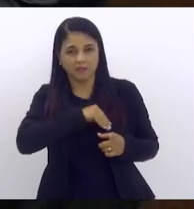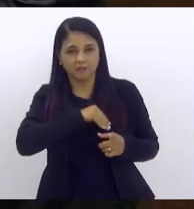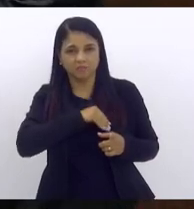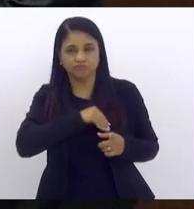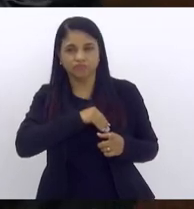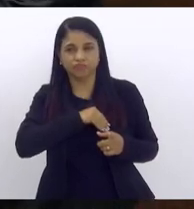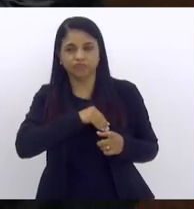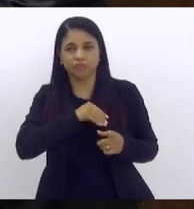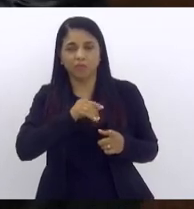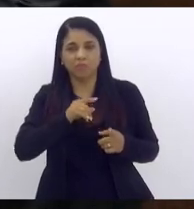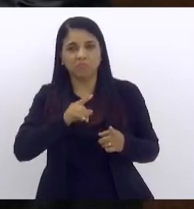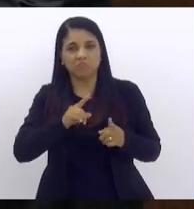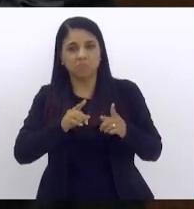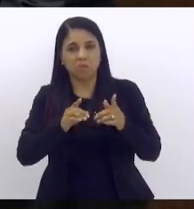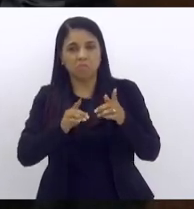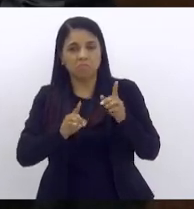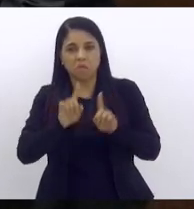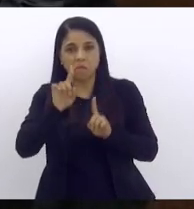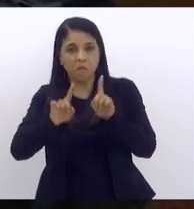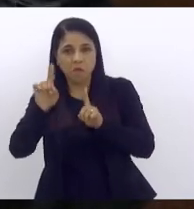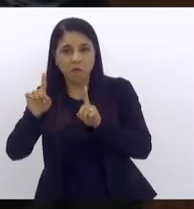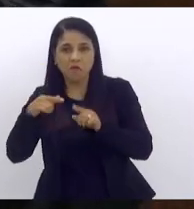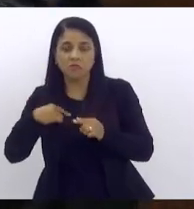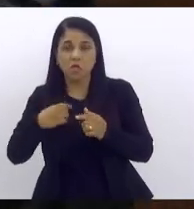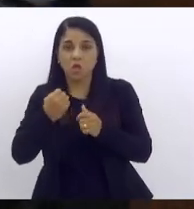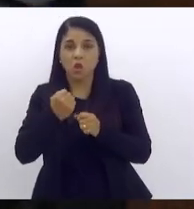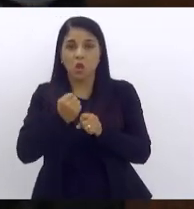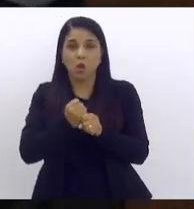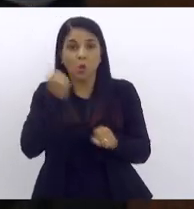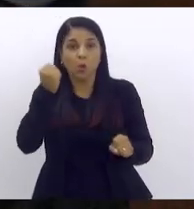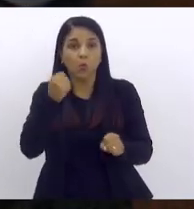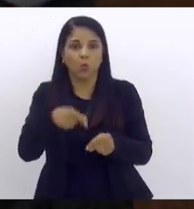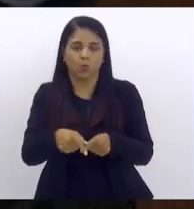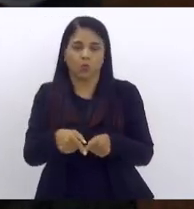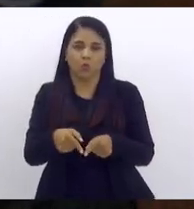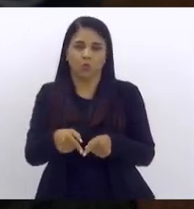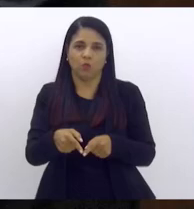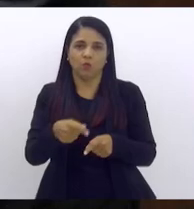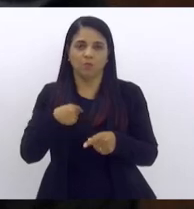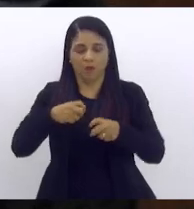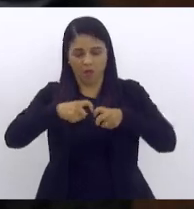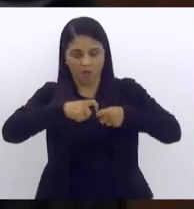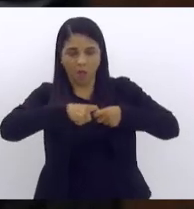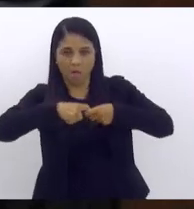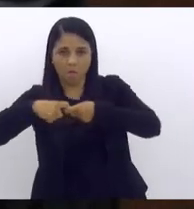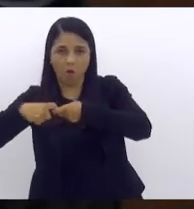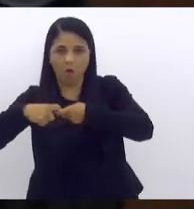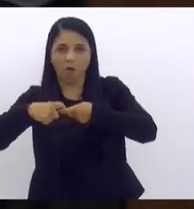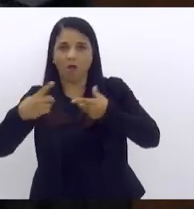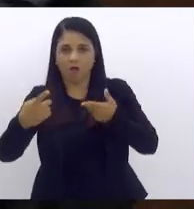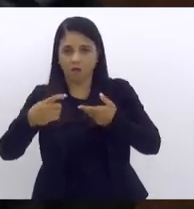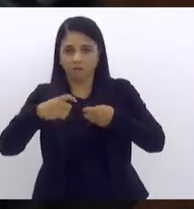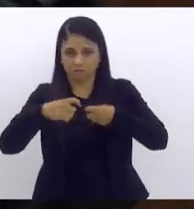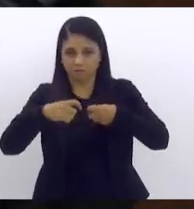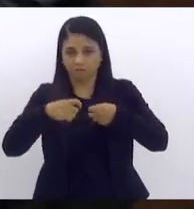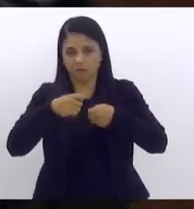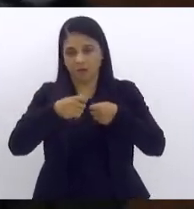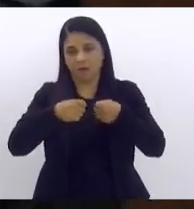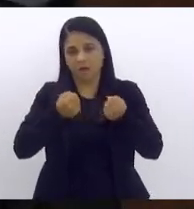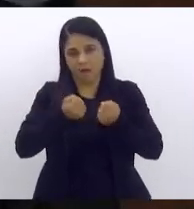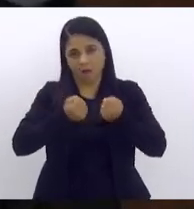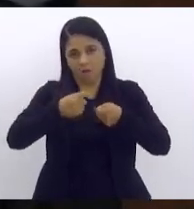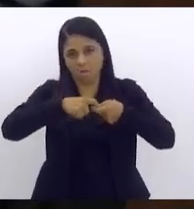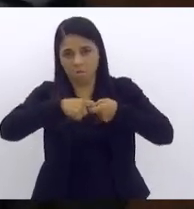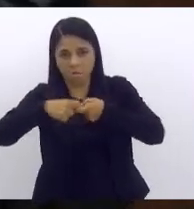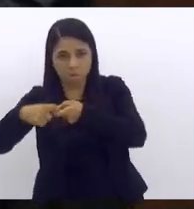que eles lucram mais com a maior quantidade de carros rebocados. Ou seja, quanto mais reboca, mais lucra, deputado Rodrigo Amorim. E nós